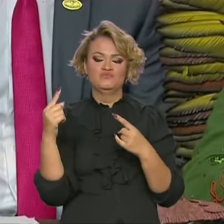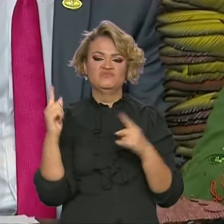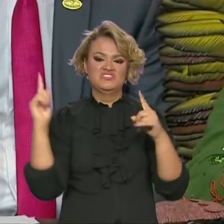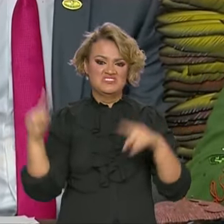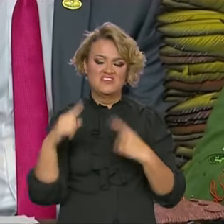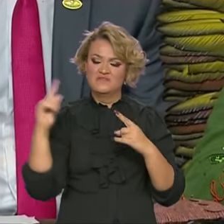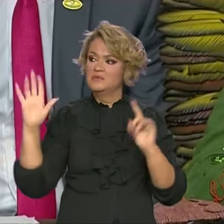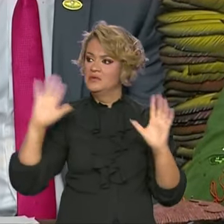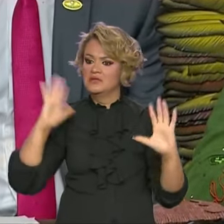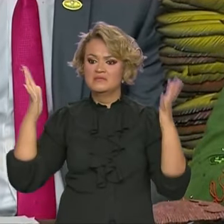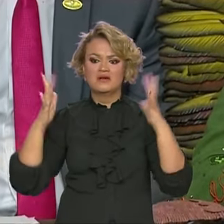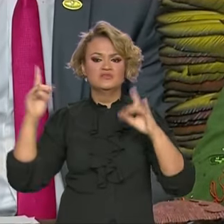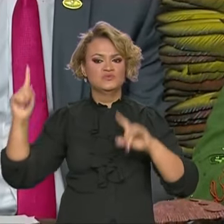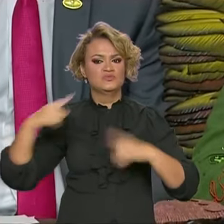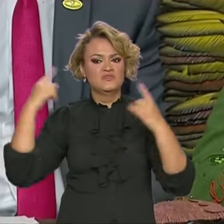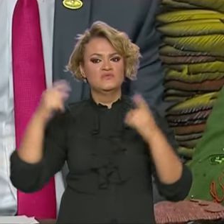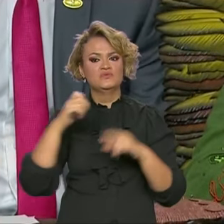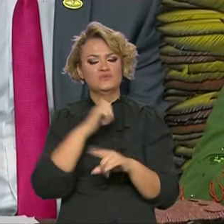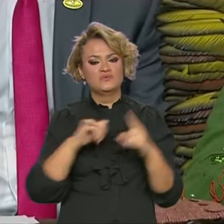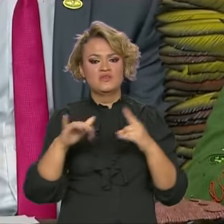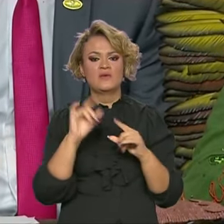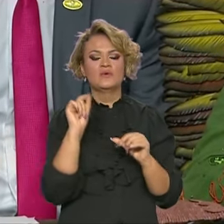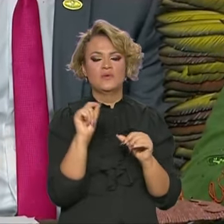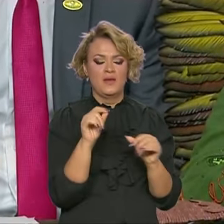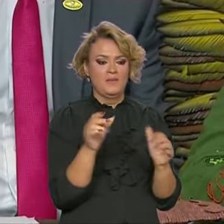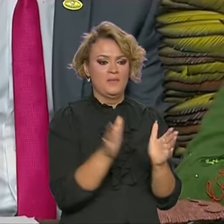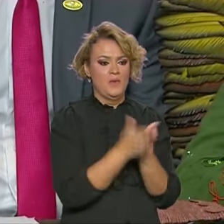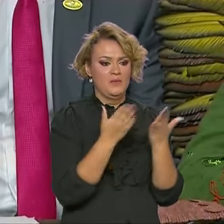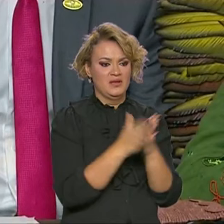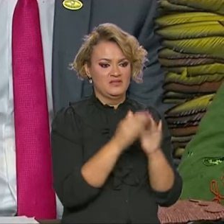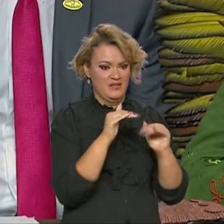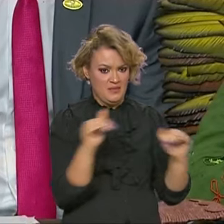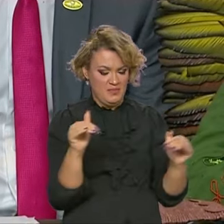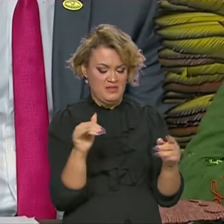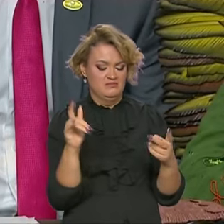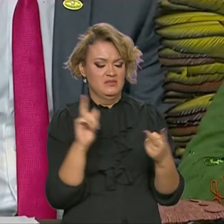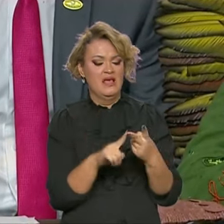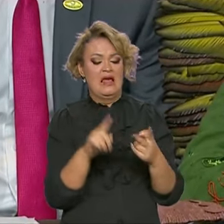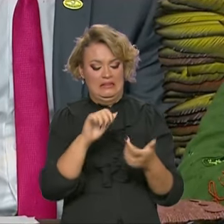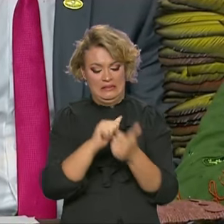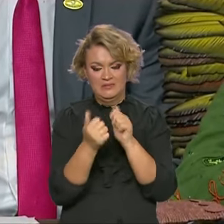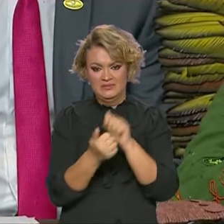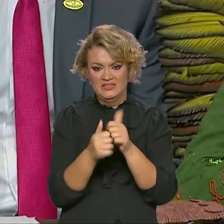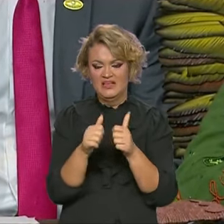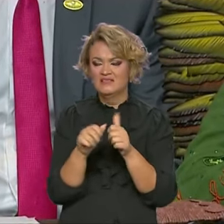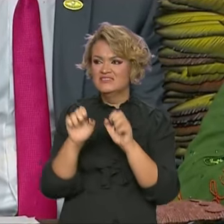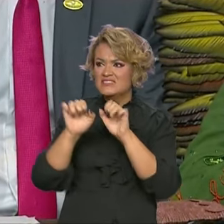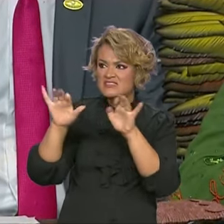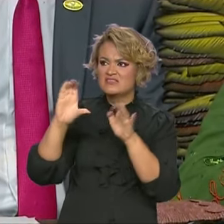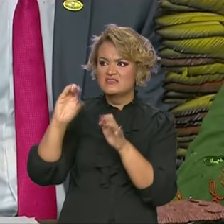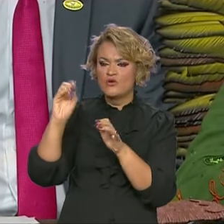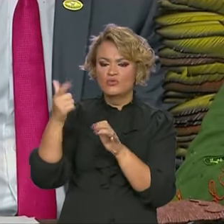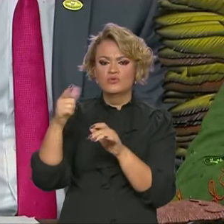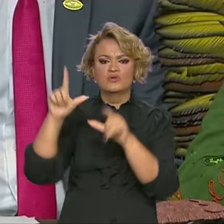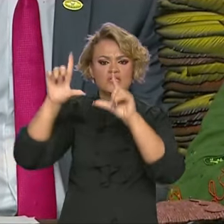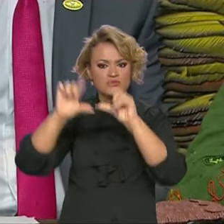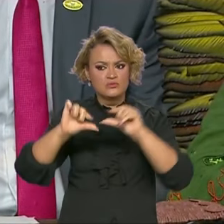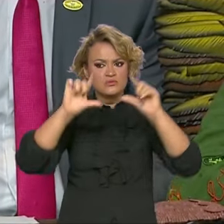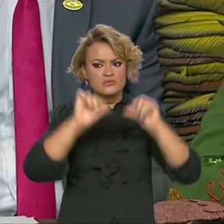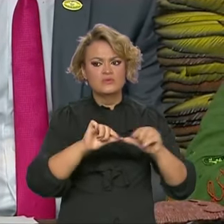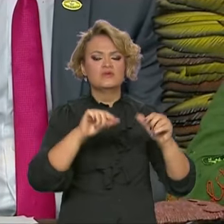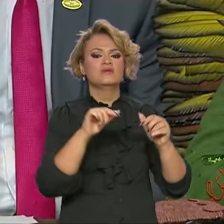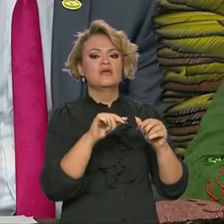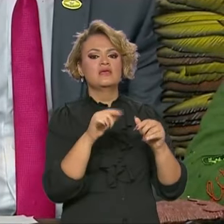e climático. Erradicar a pobreza, mitigar e adaptar as emissões de gases de efeito